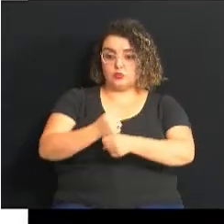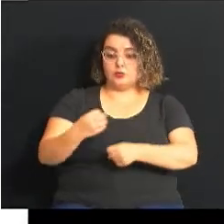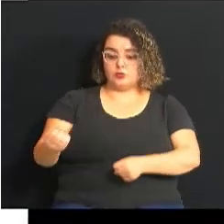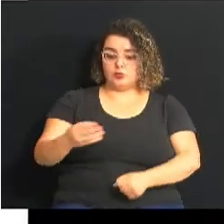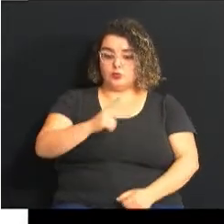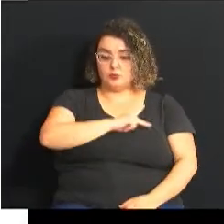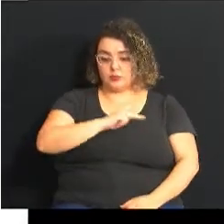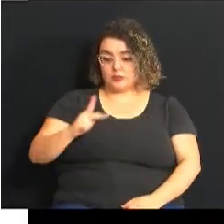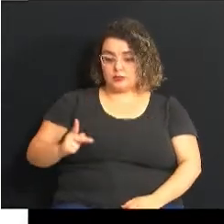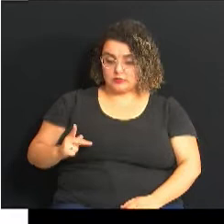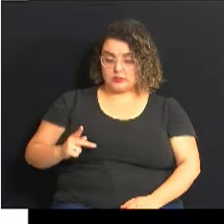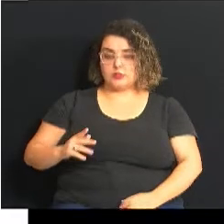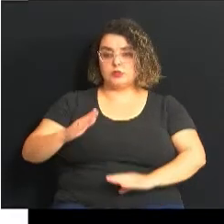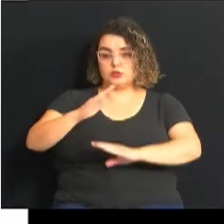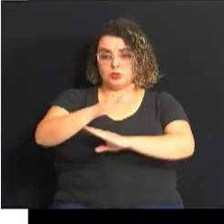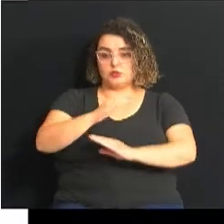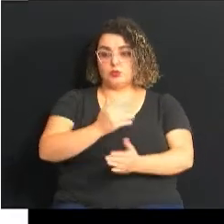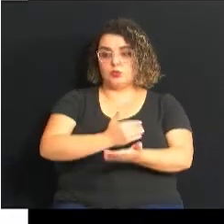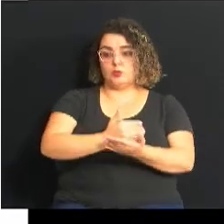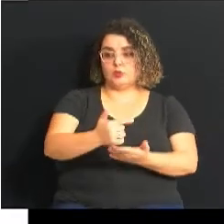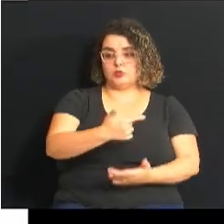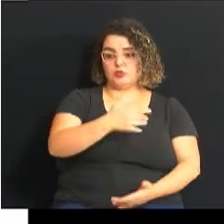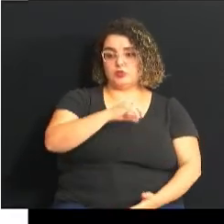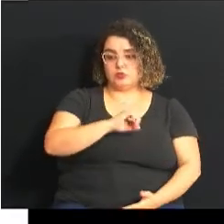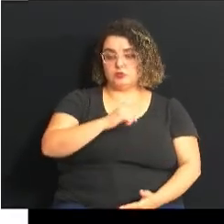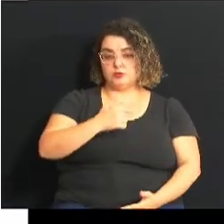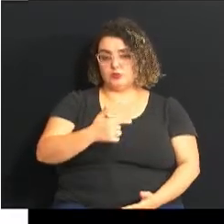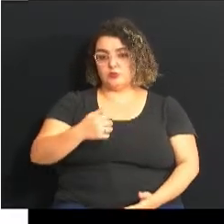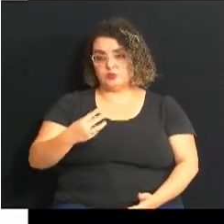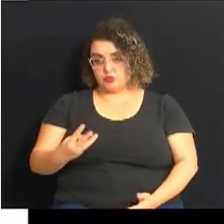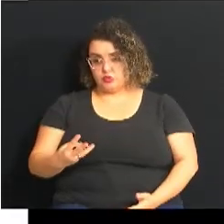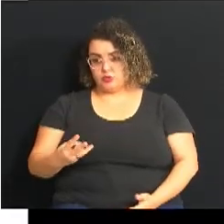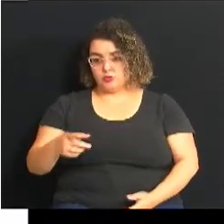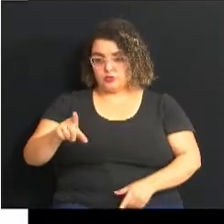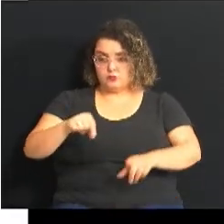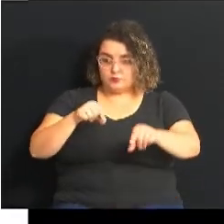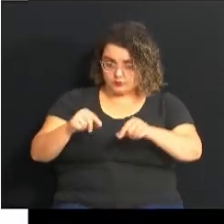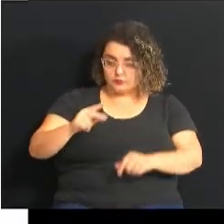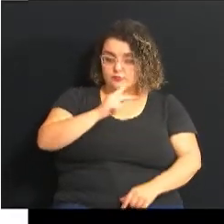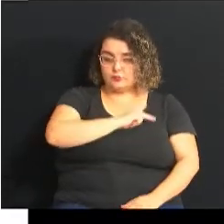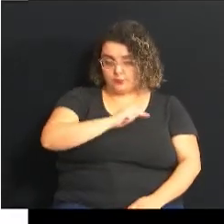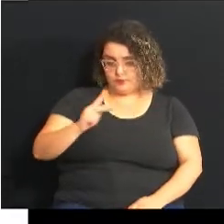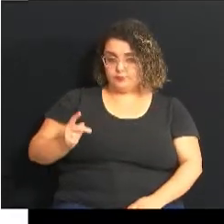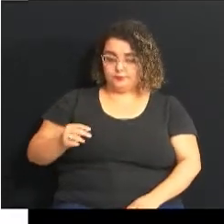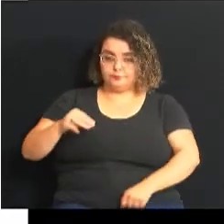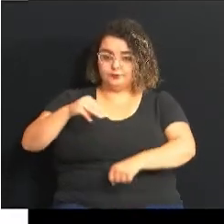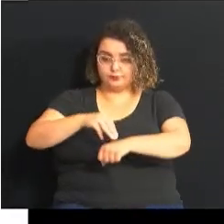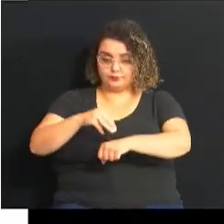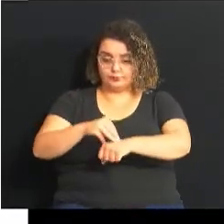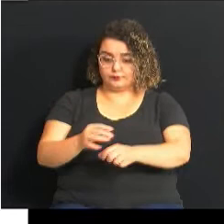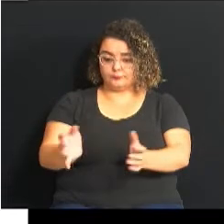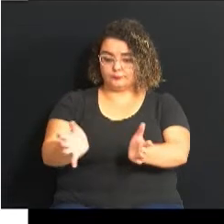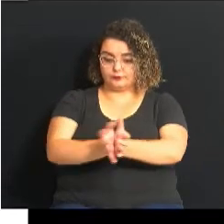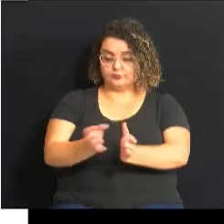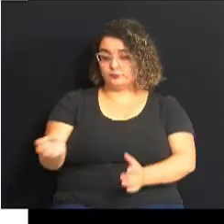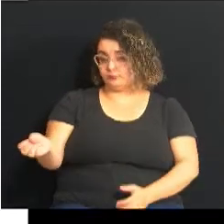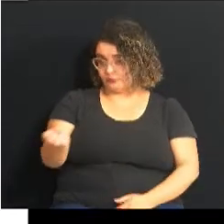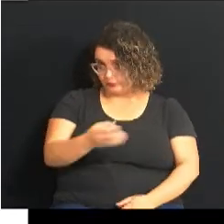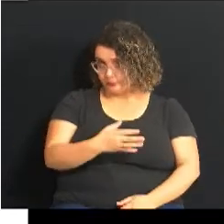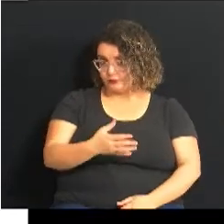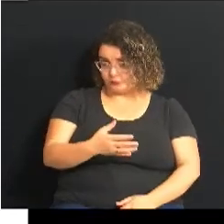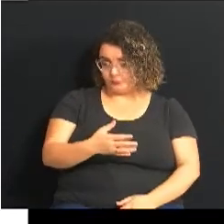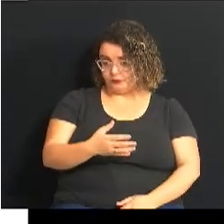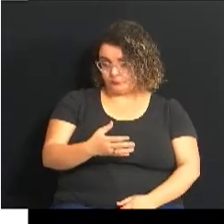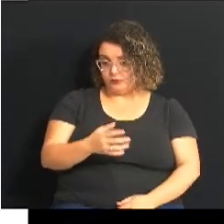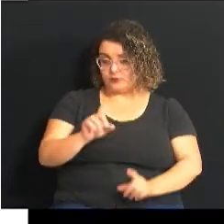de 2023, a escolha dos presidentes e também dos membros das novas comissões, né, das